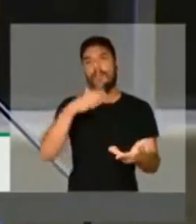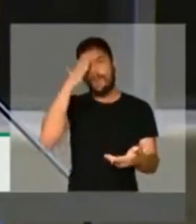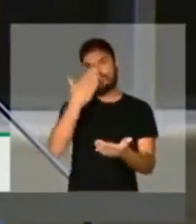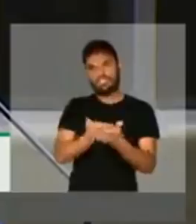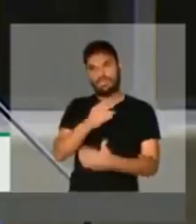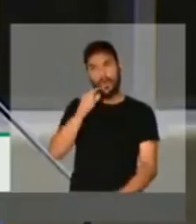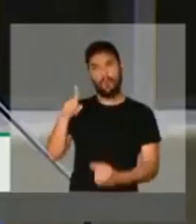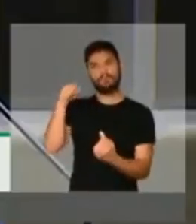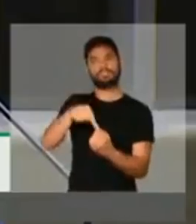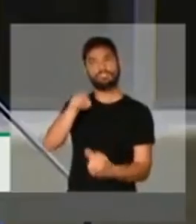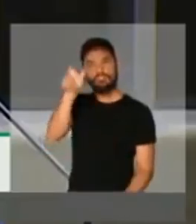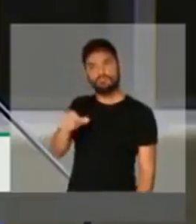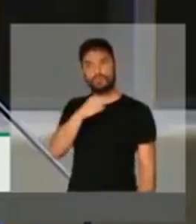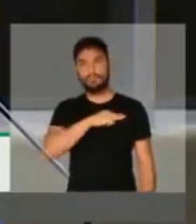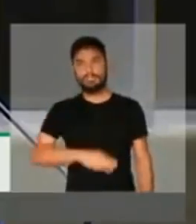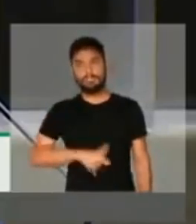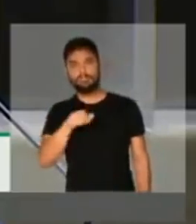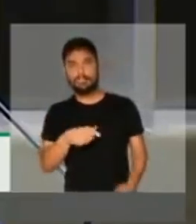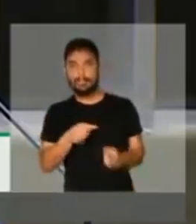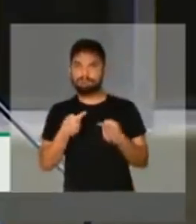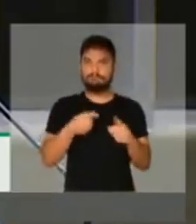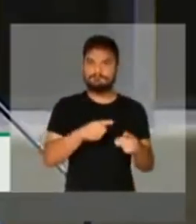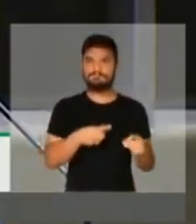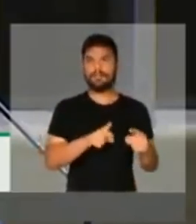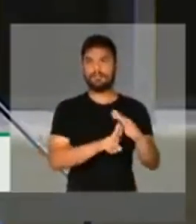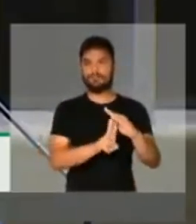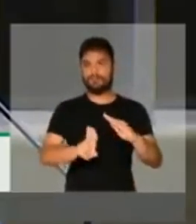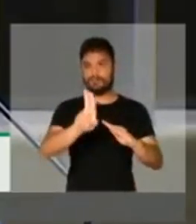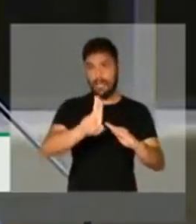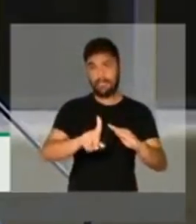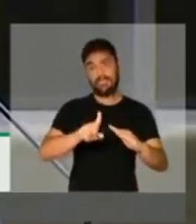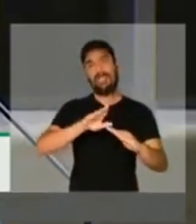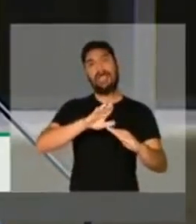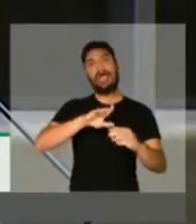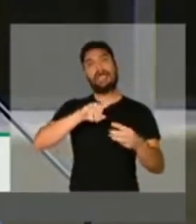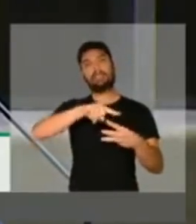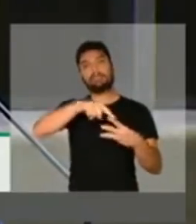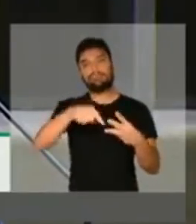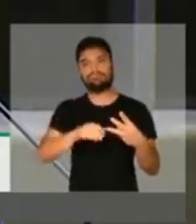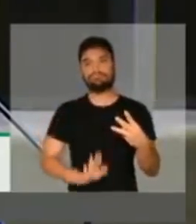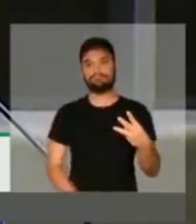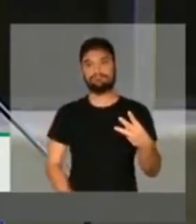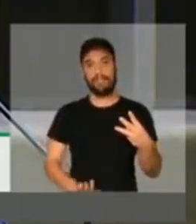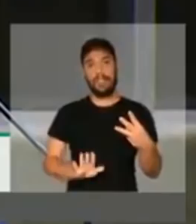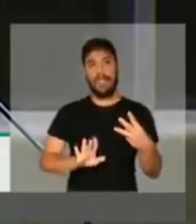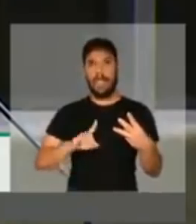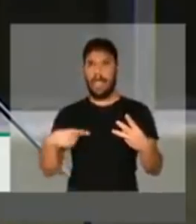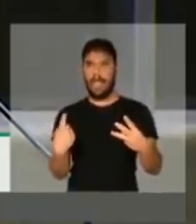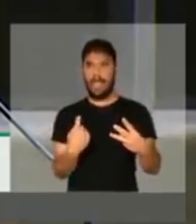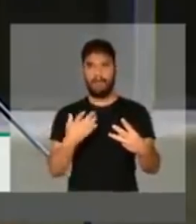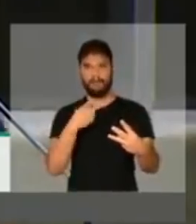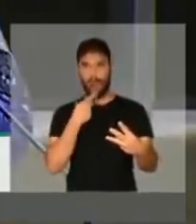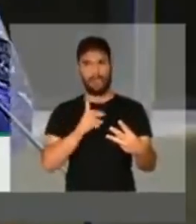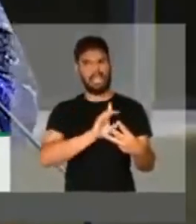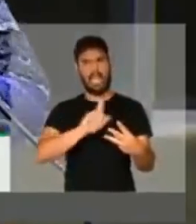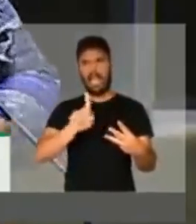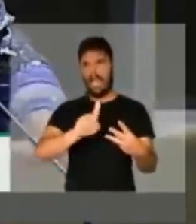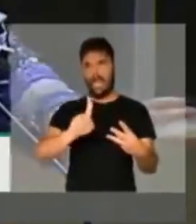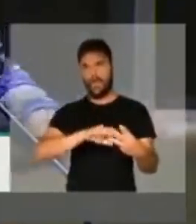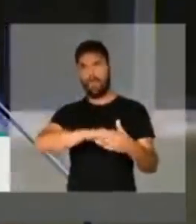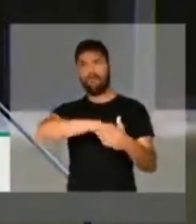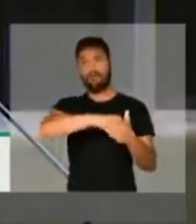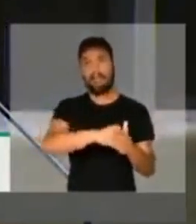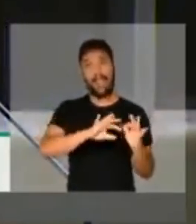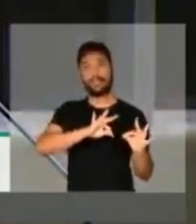às universidades. Esse argumento se estendeu depois para dizer, não, agora nós vamos cortar